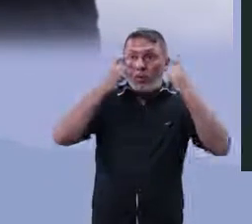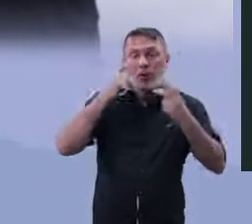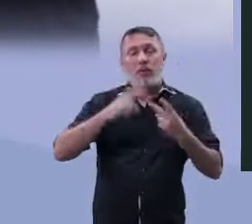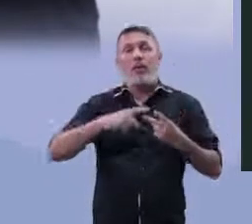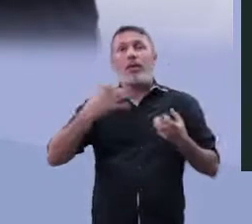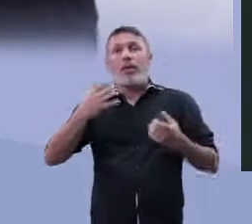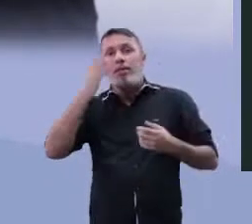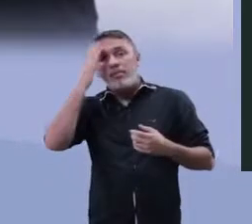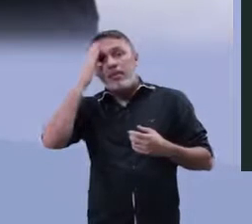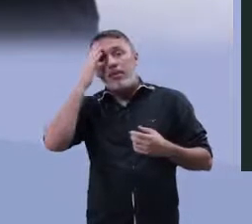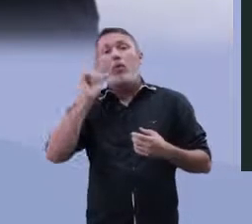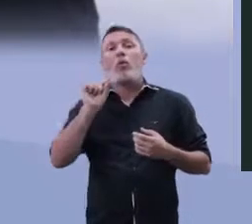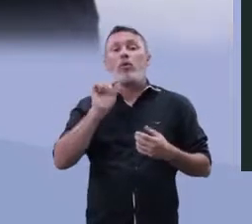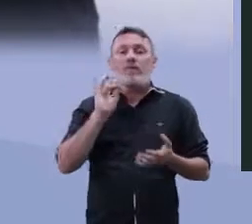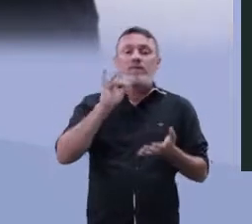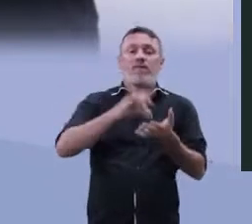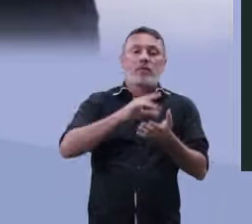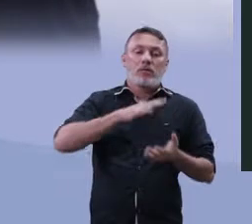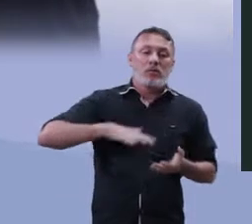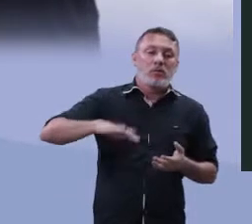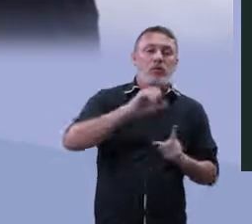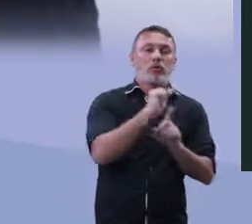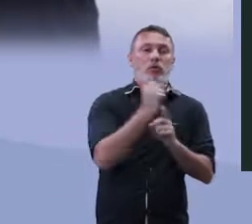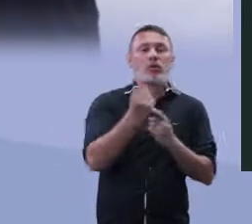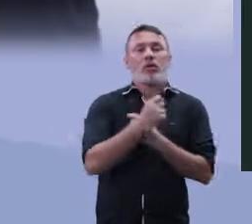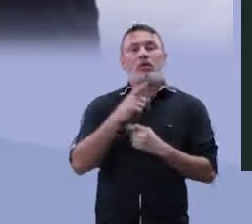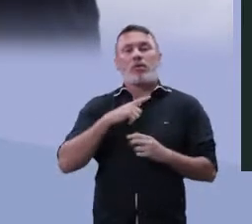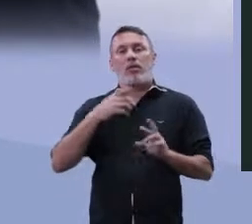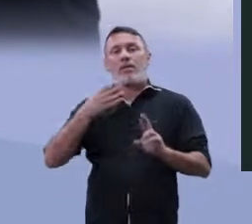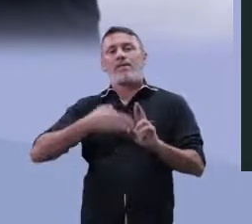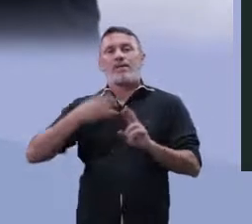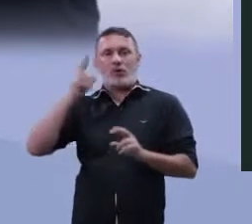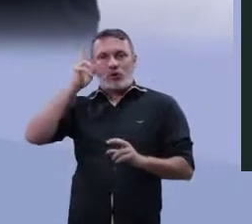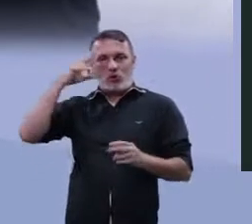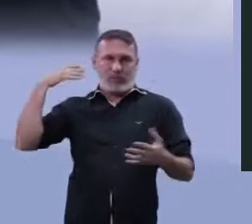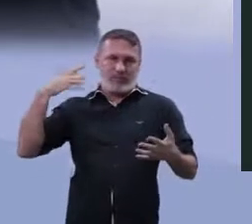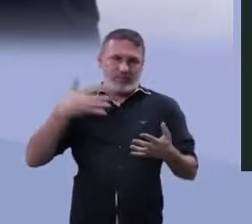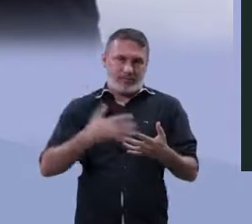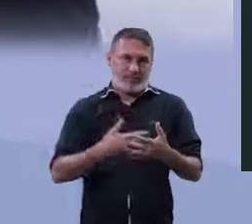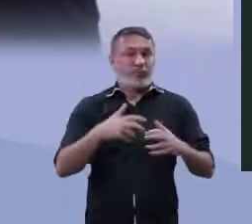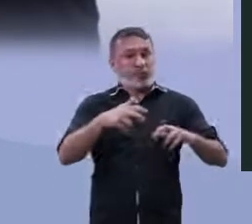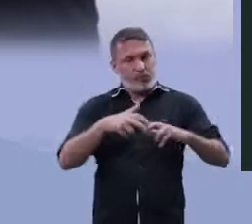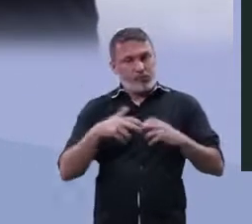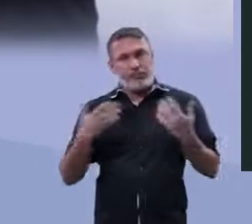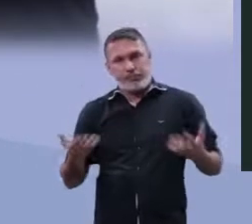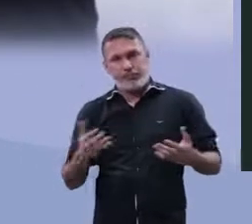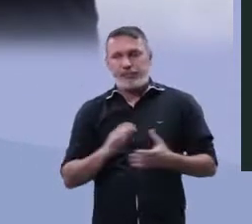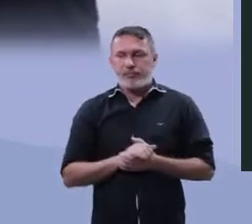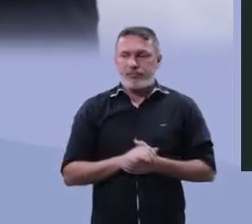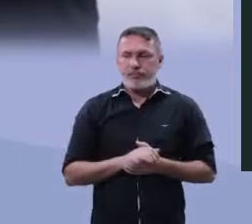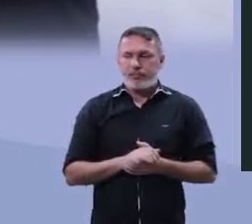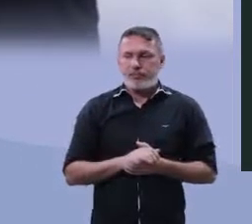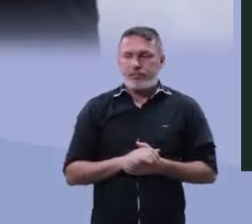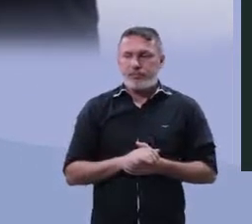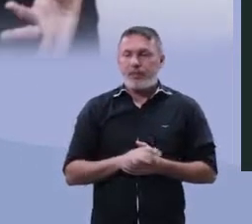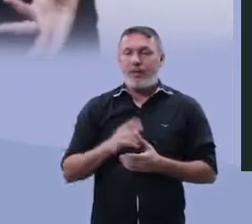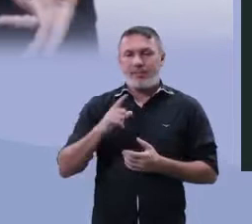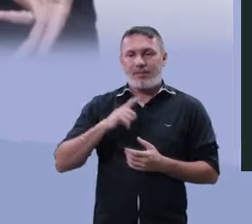entender, né, compreender a realidade social brasileira a partir dos referenciais históricos. Então,